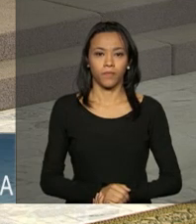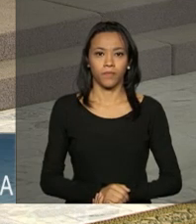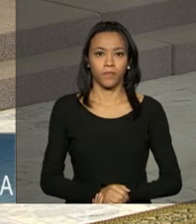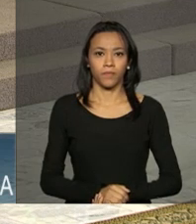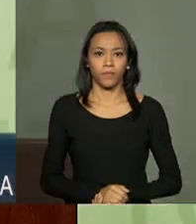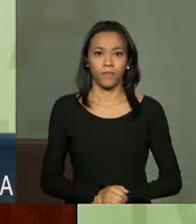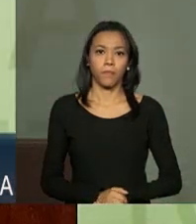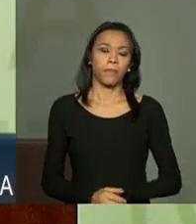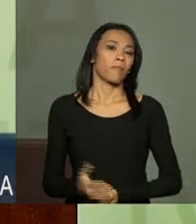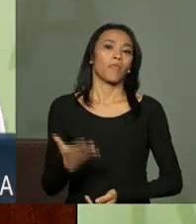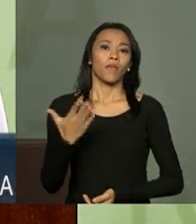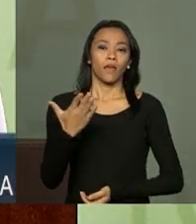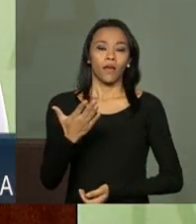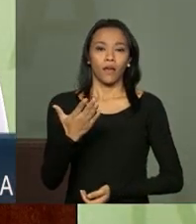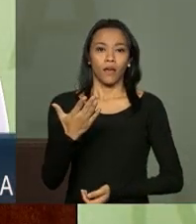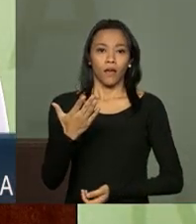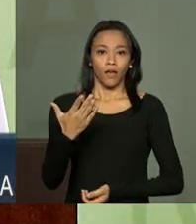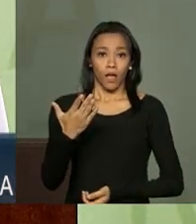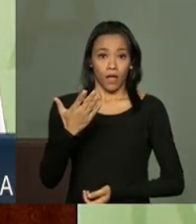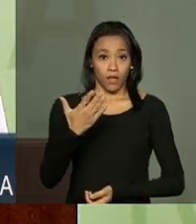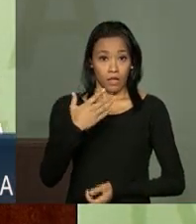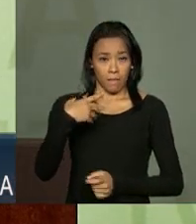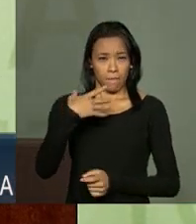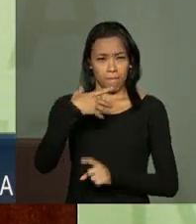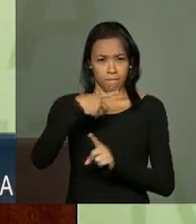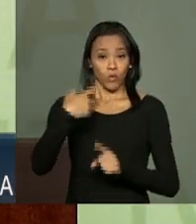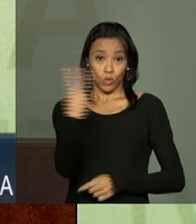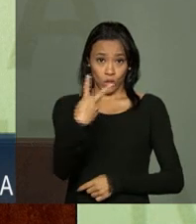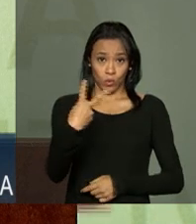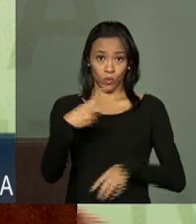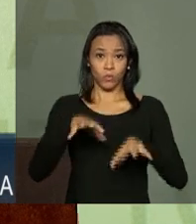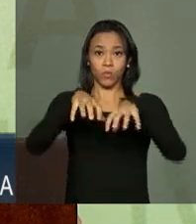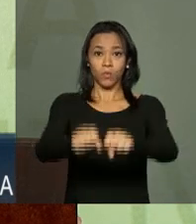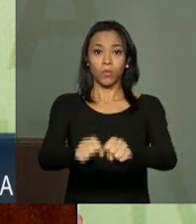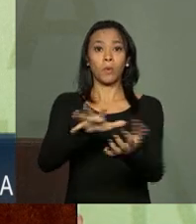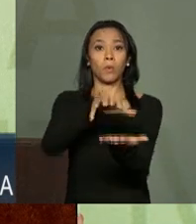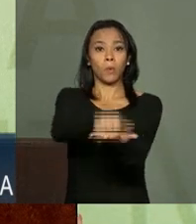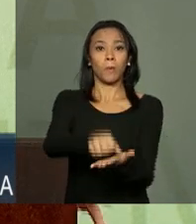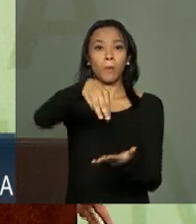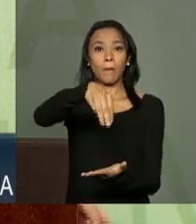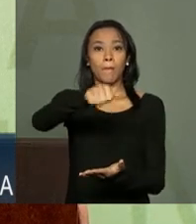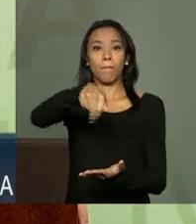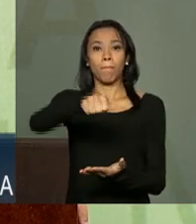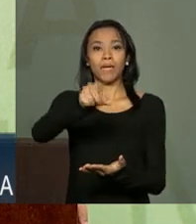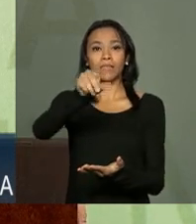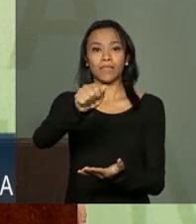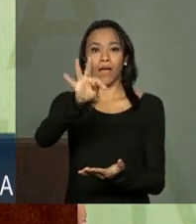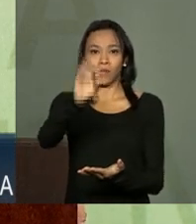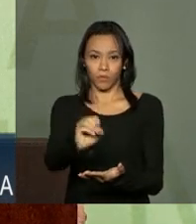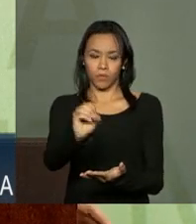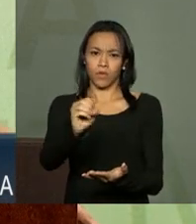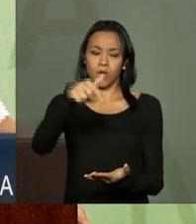Entre a metade do meu segundo mandato e o ano de 2015, praticamente